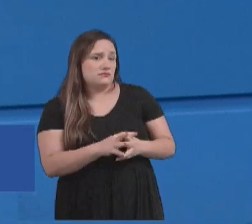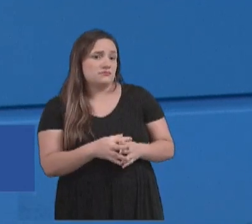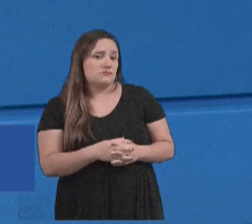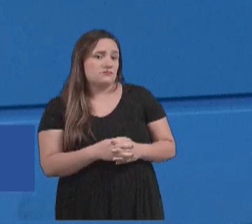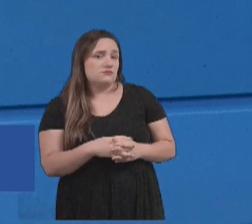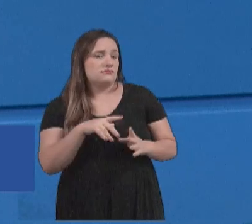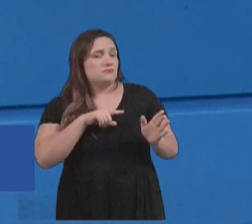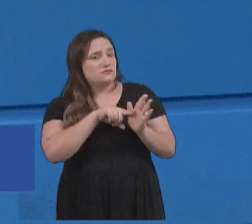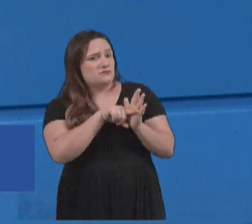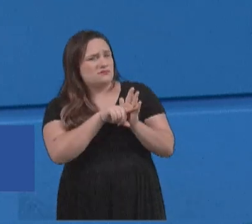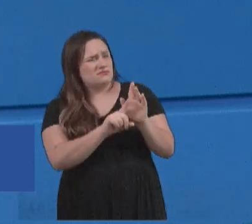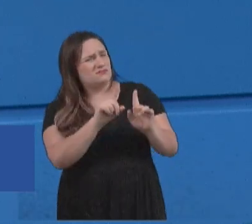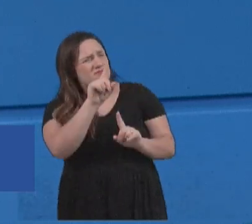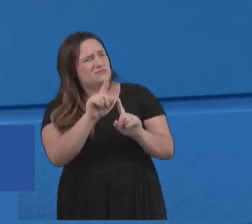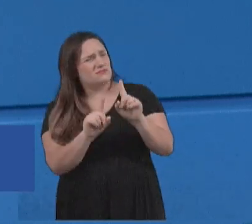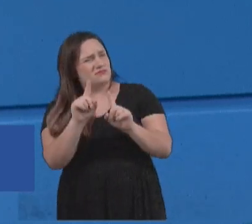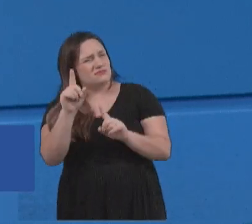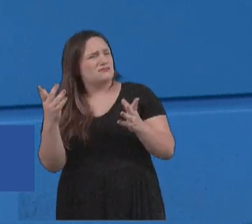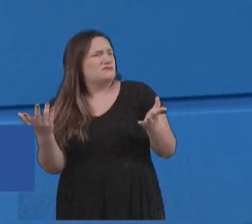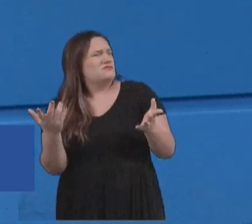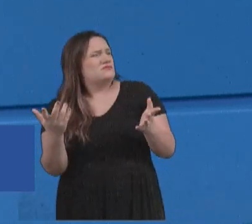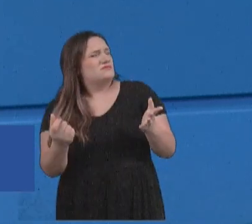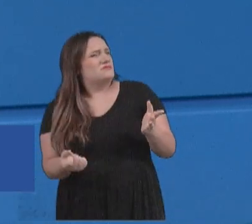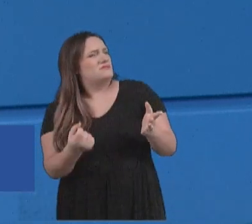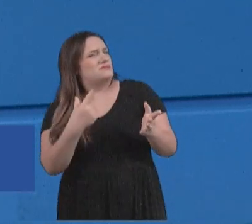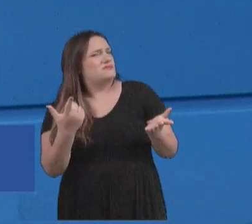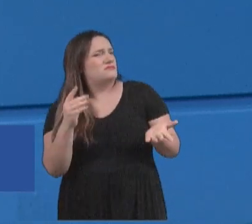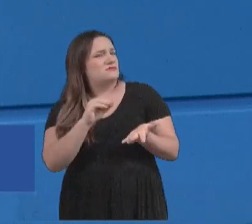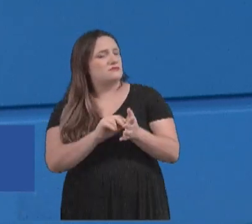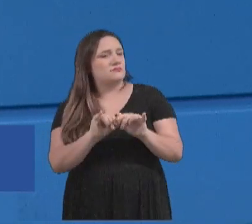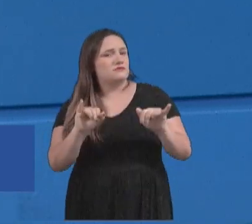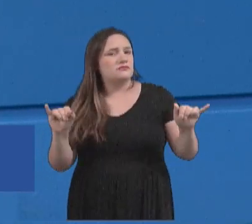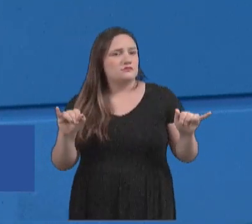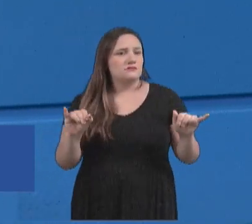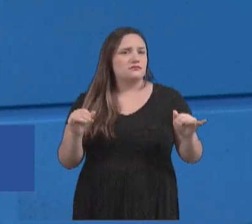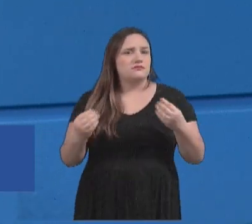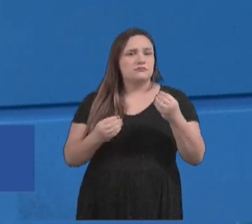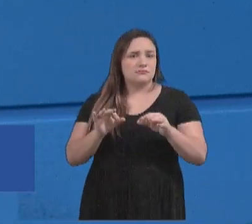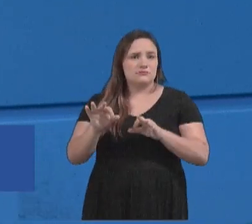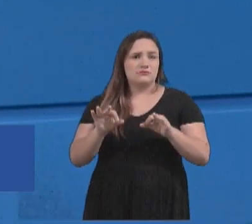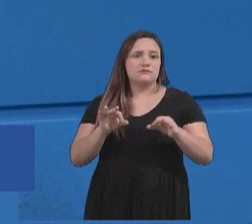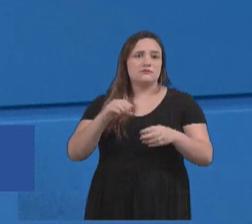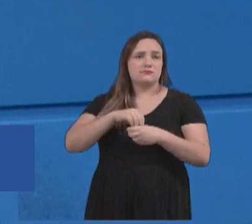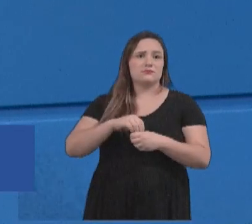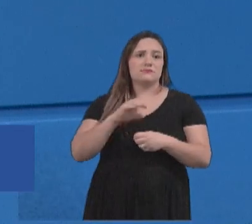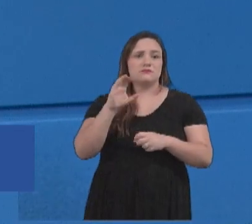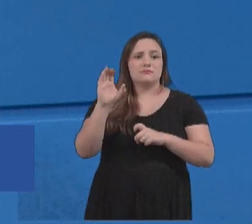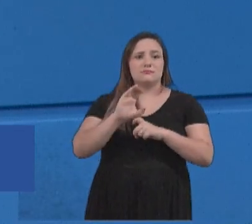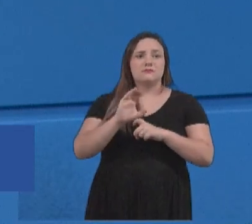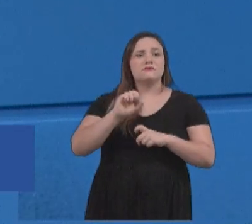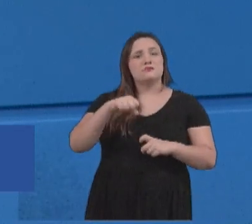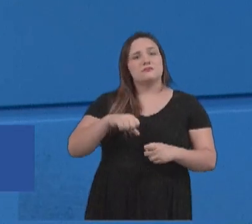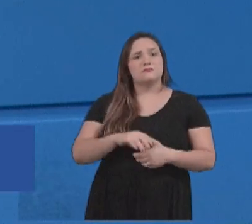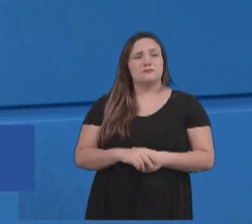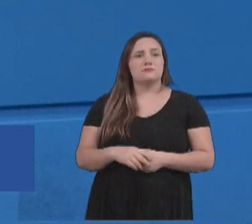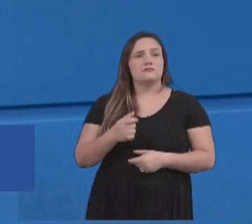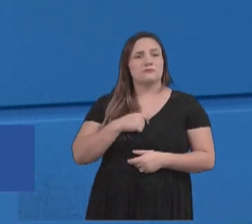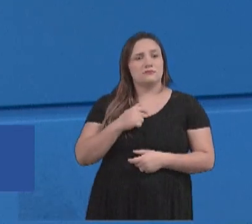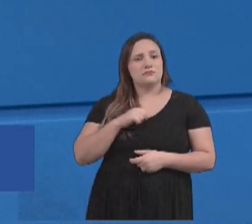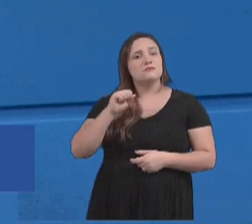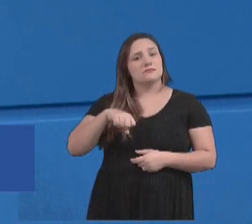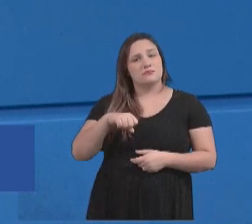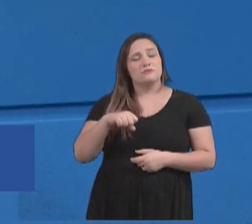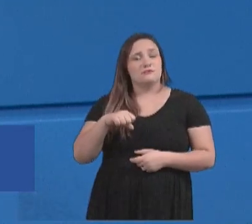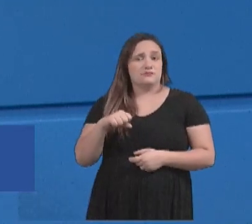alguns dados que me fez pensar que, olha, acho que falta informação sobre a organização interna e política da CACEMES mesmo. Porque eu sou beneficiária